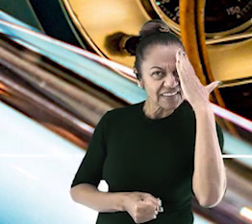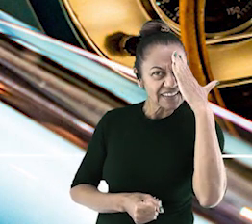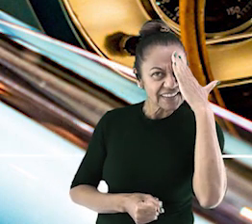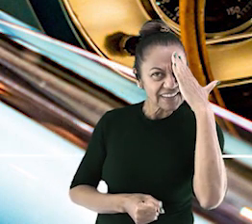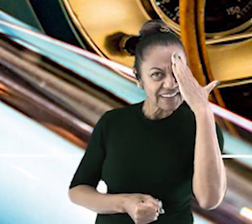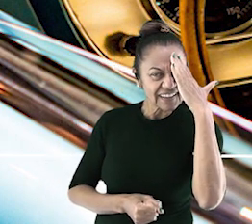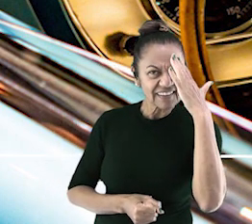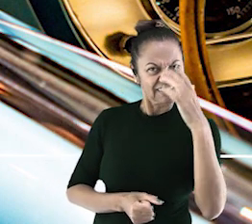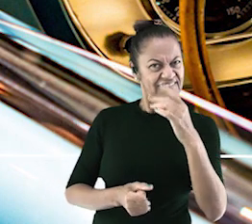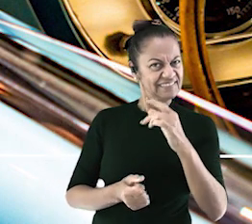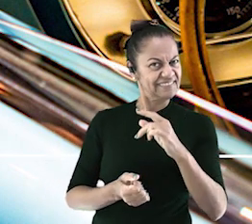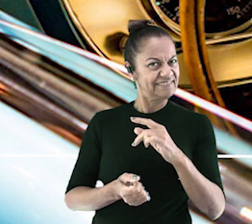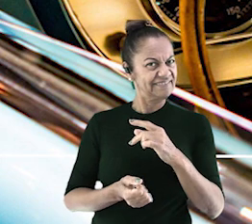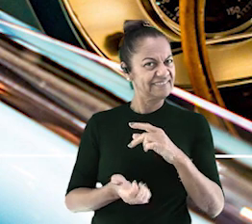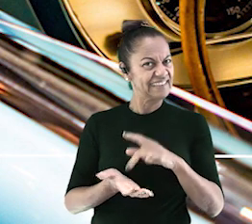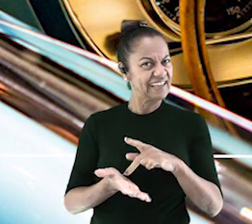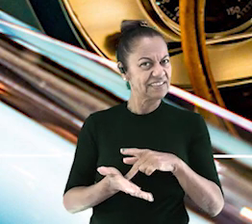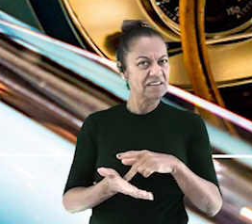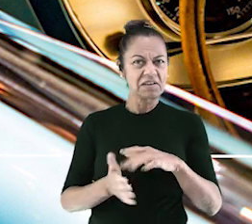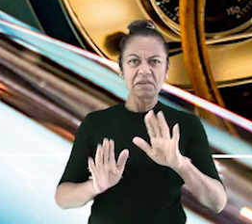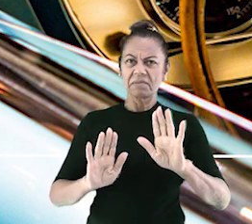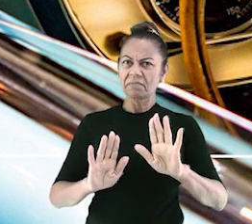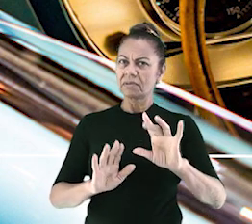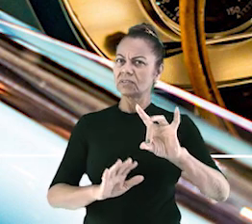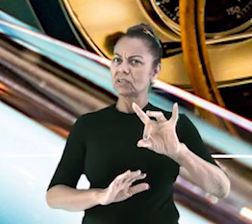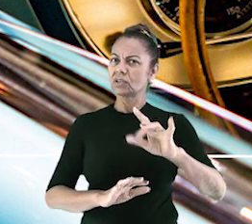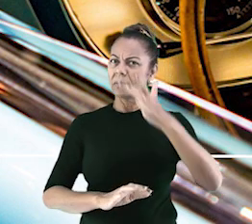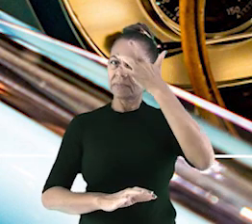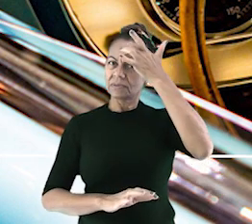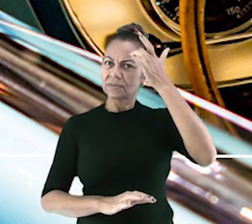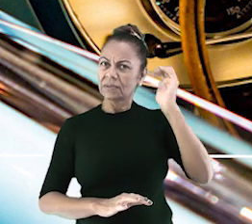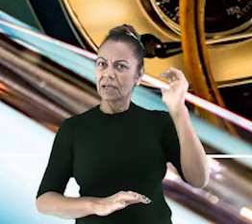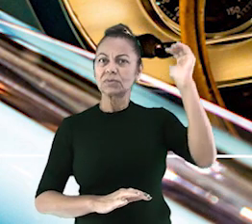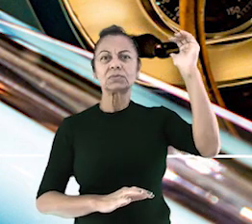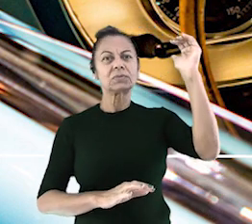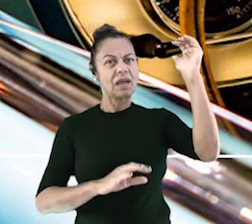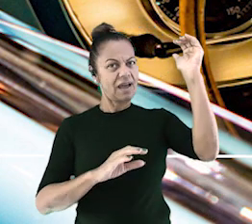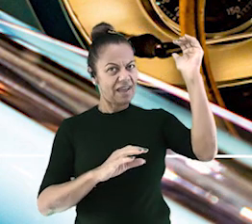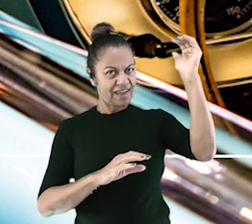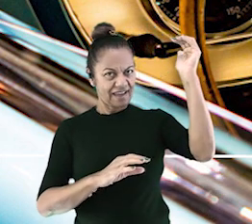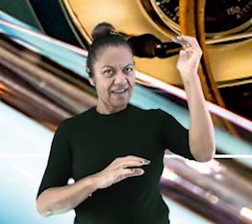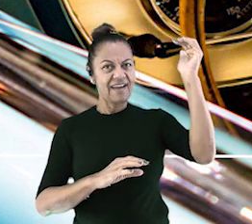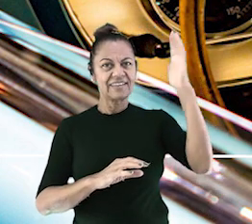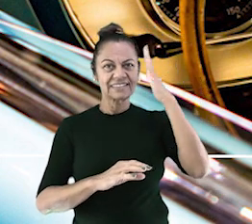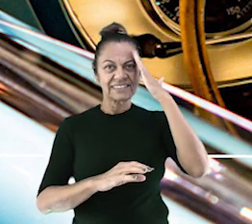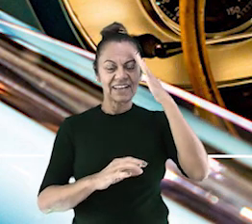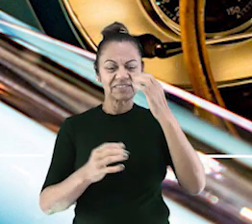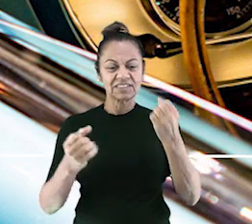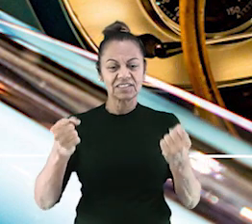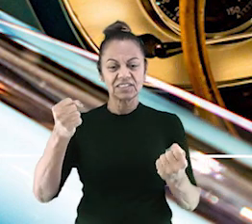dirigir? É mesmo! Mas só adulto que pode dirigir! Ou então,